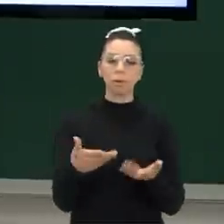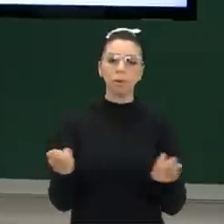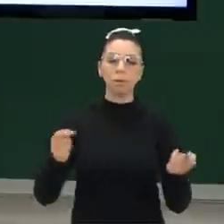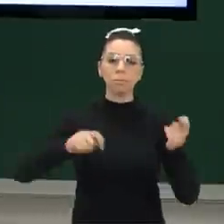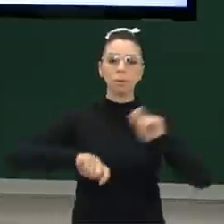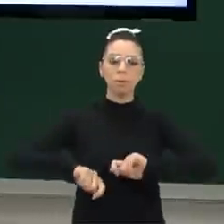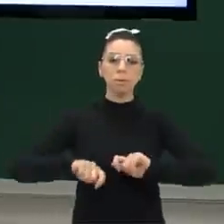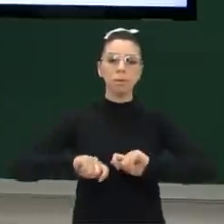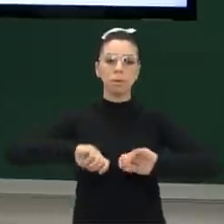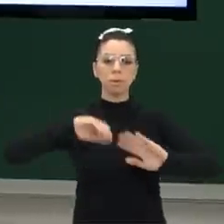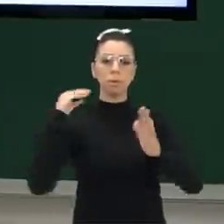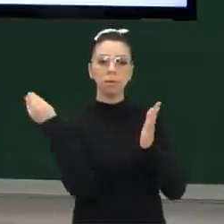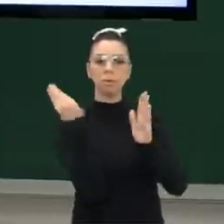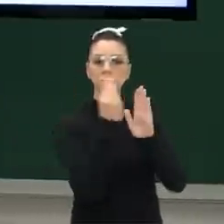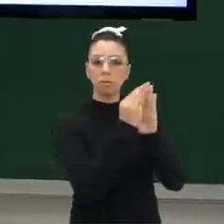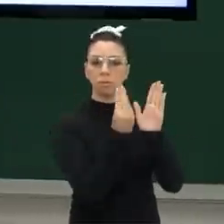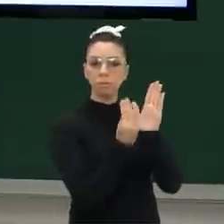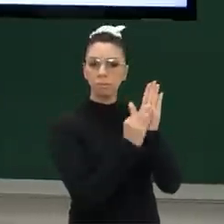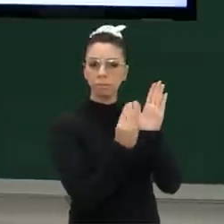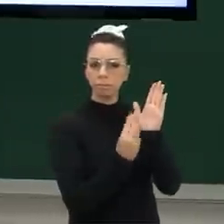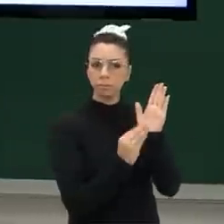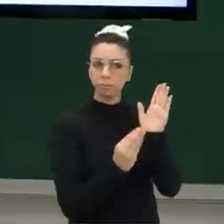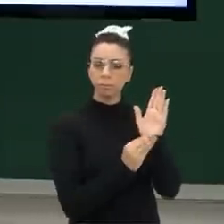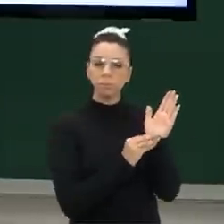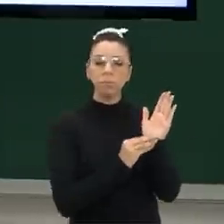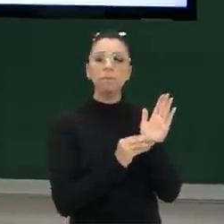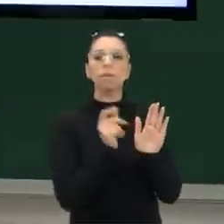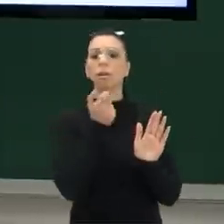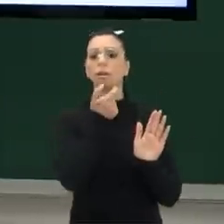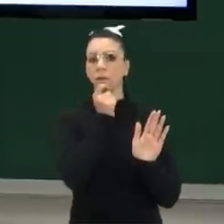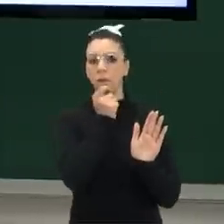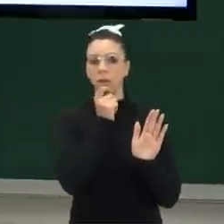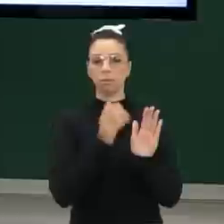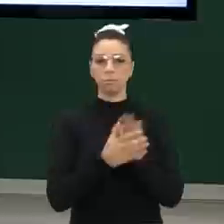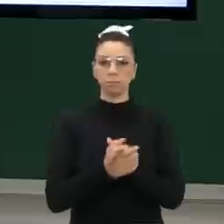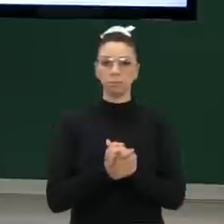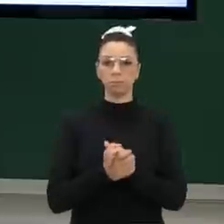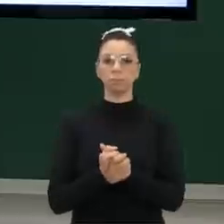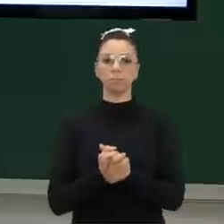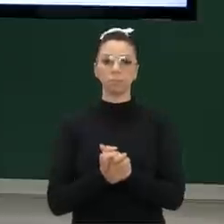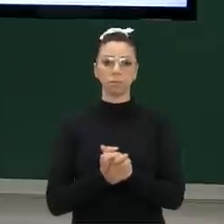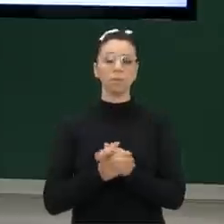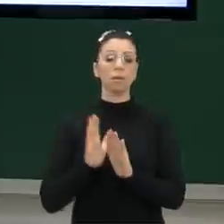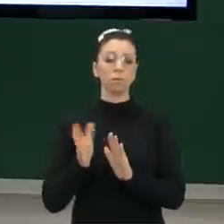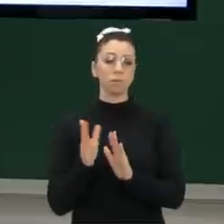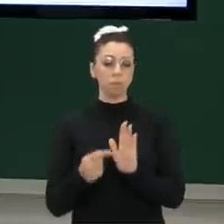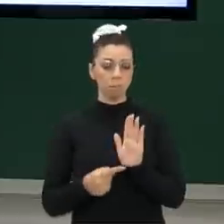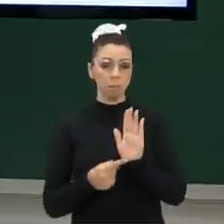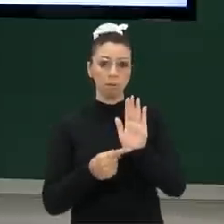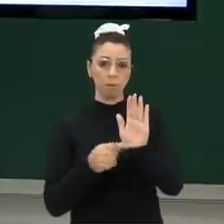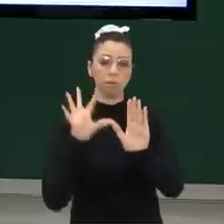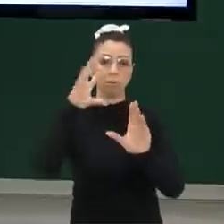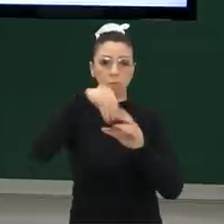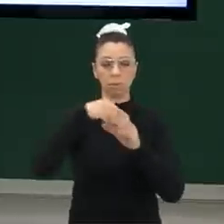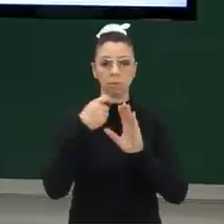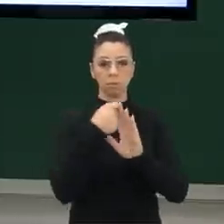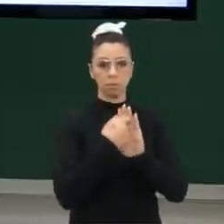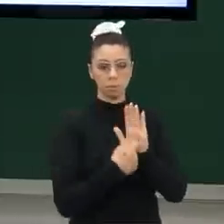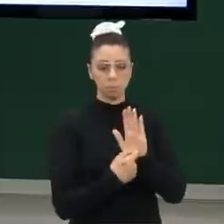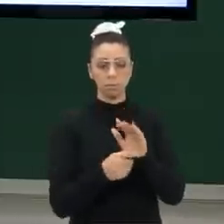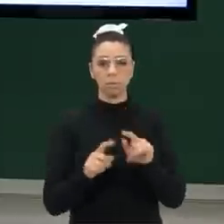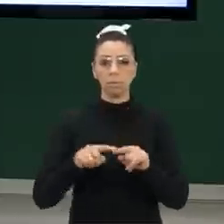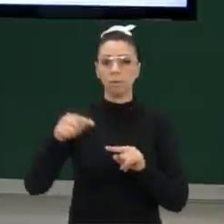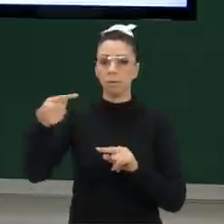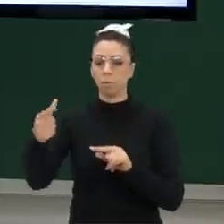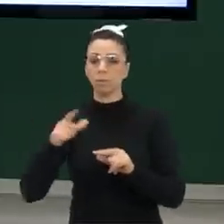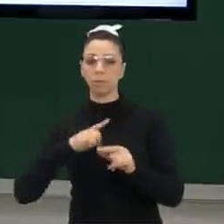escrever essas palavrinhas em inglês. Algumas delas já apareceram ali no texto, outras